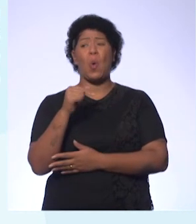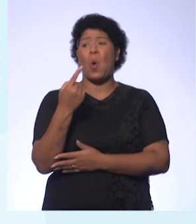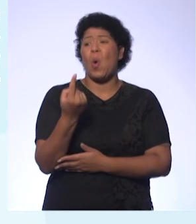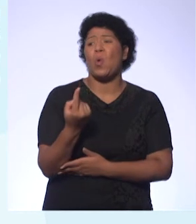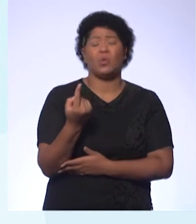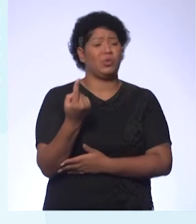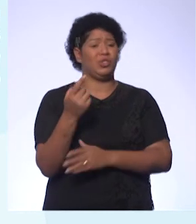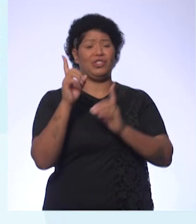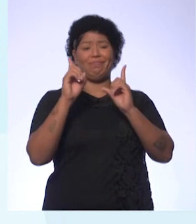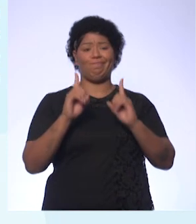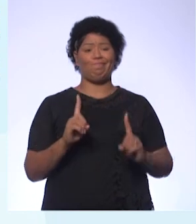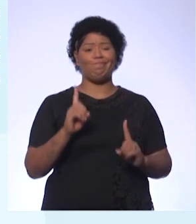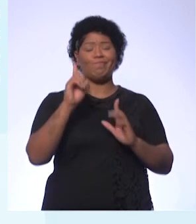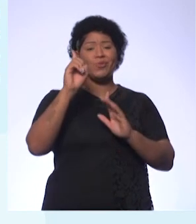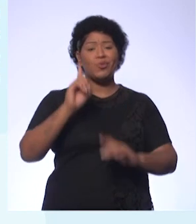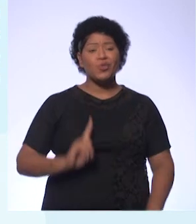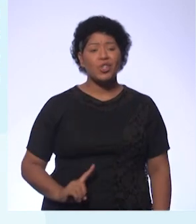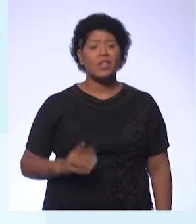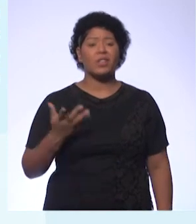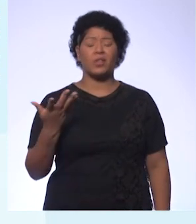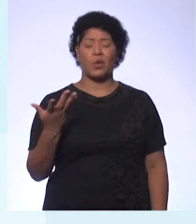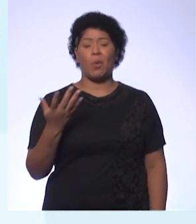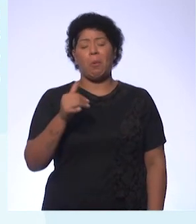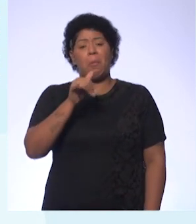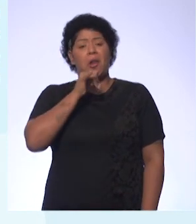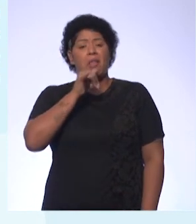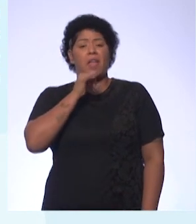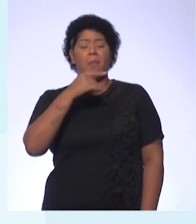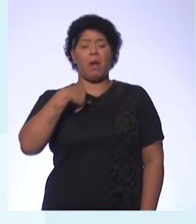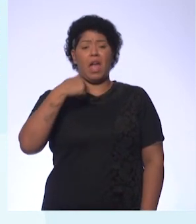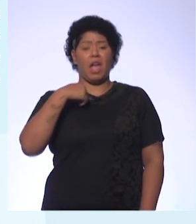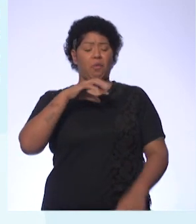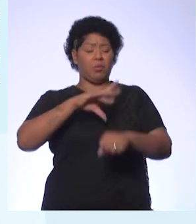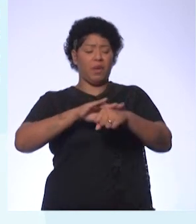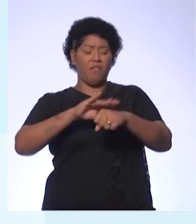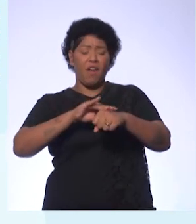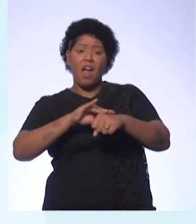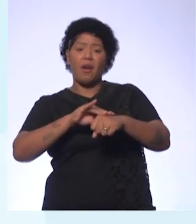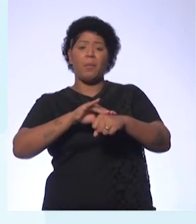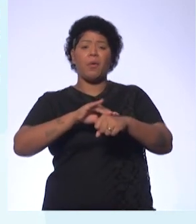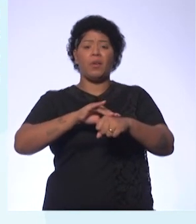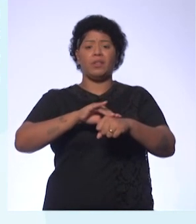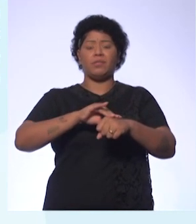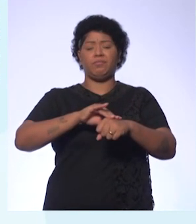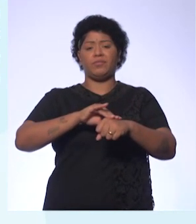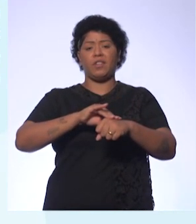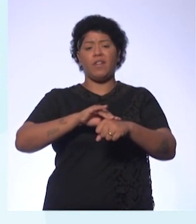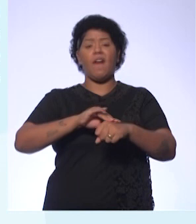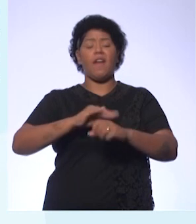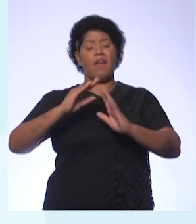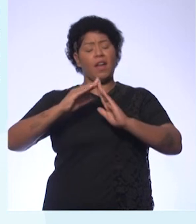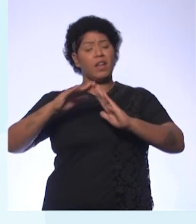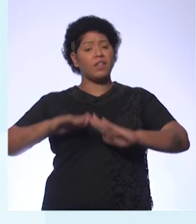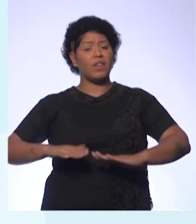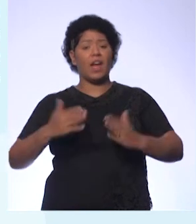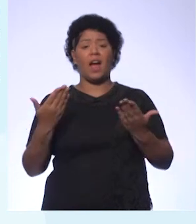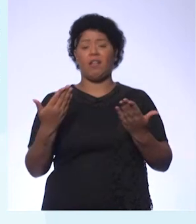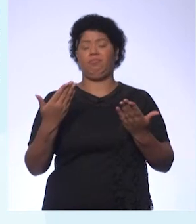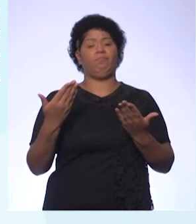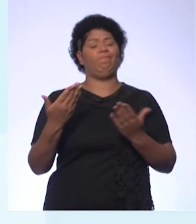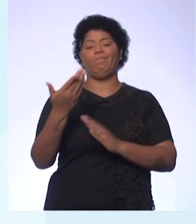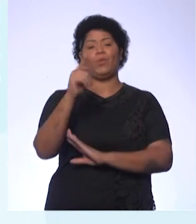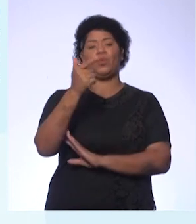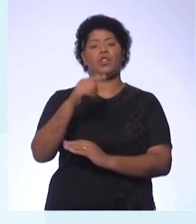garantia de direitos, como licença por acidente de trabalho ou maternidade. Mulheres que davam à luz